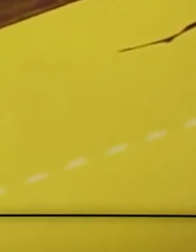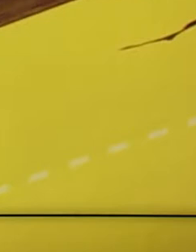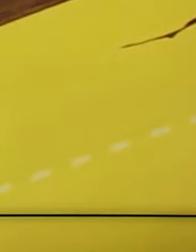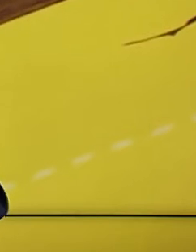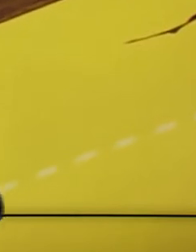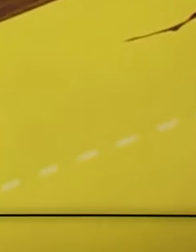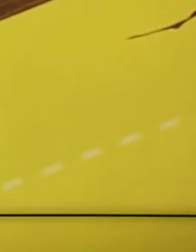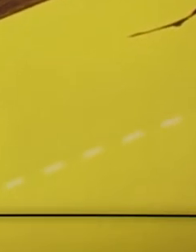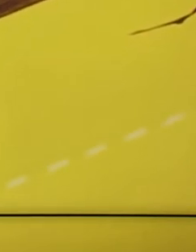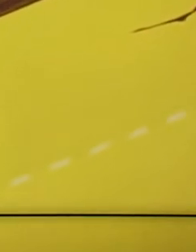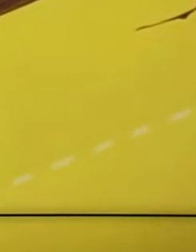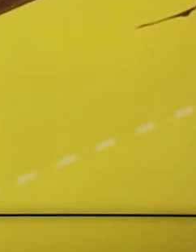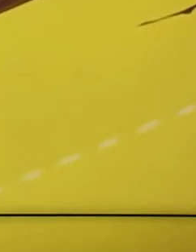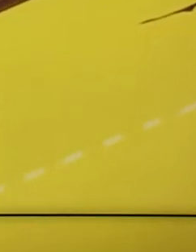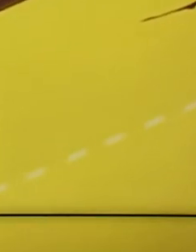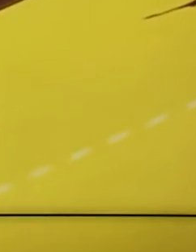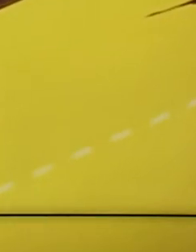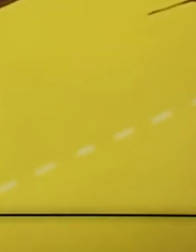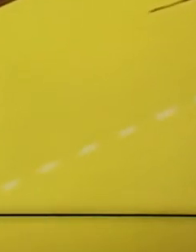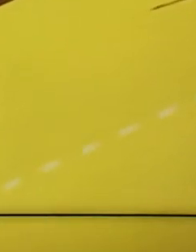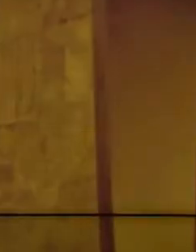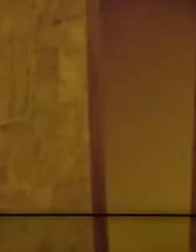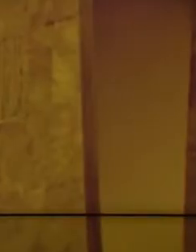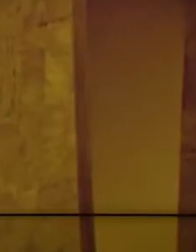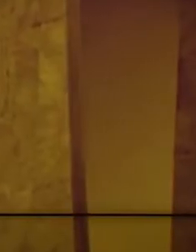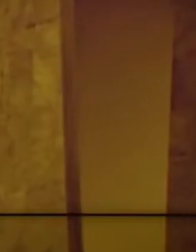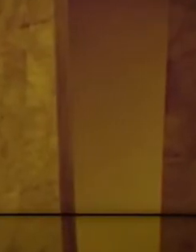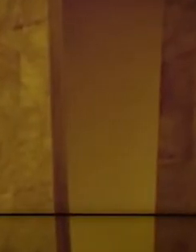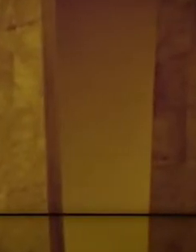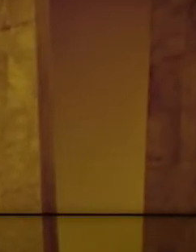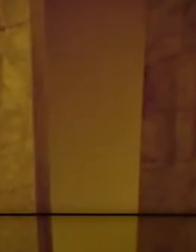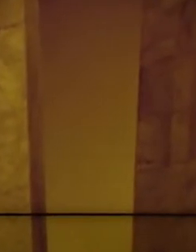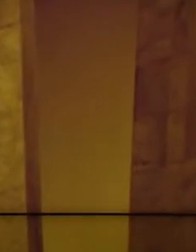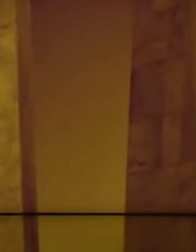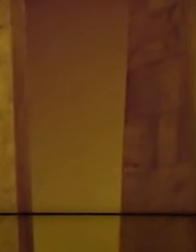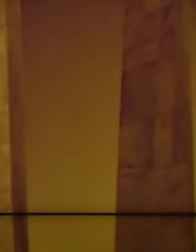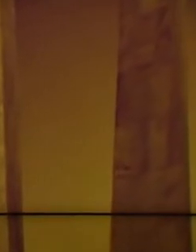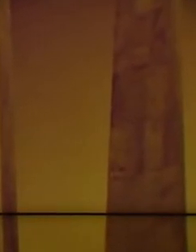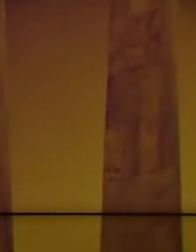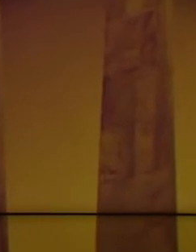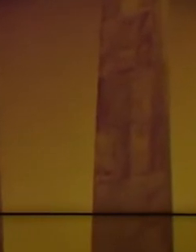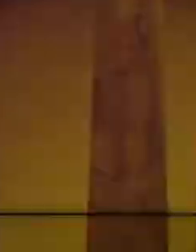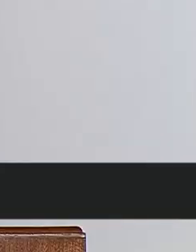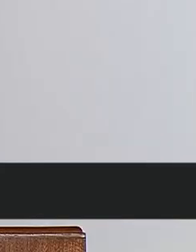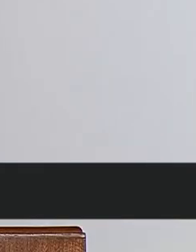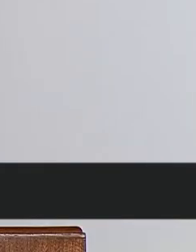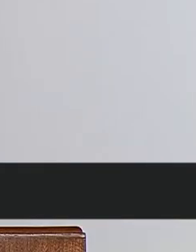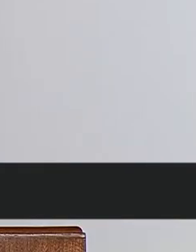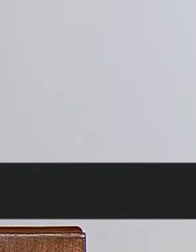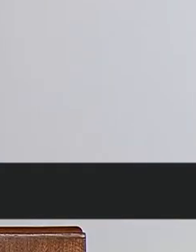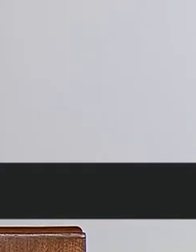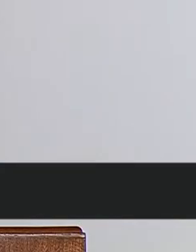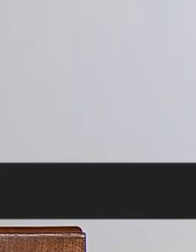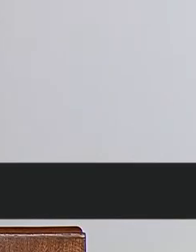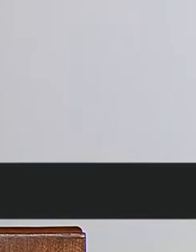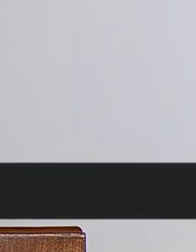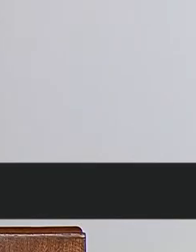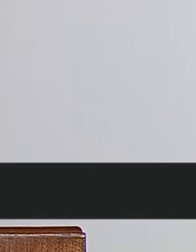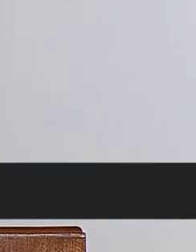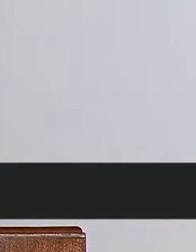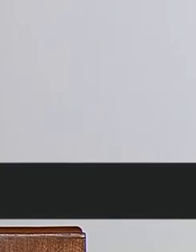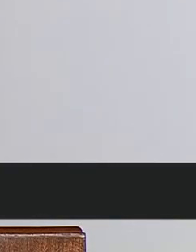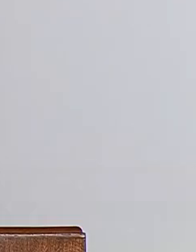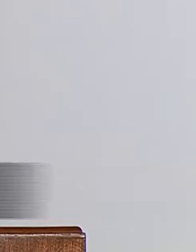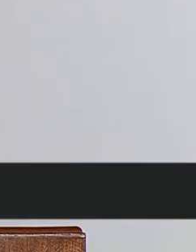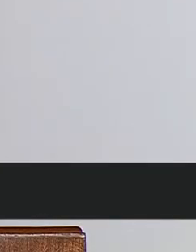contou com a participação do presidente michel temer veja como foi essa lei de